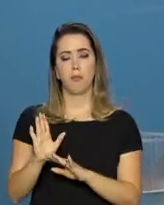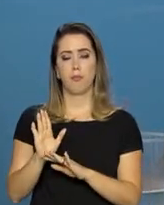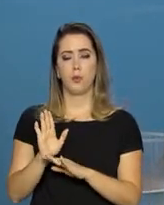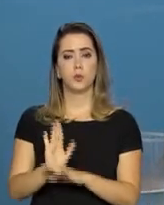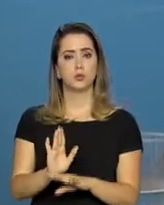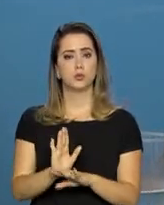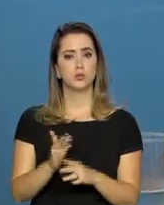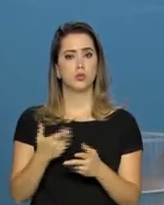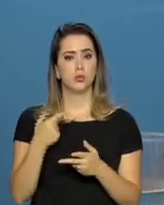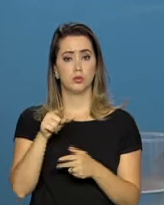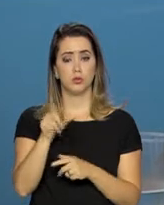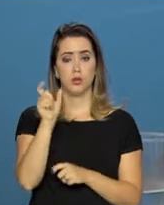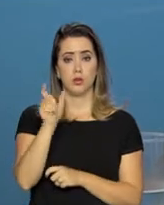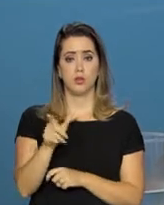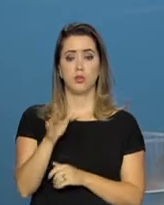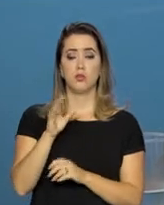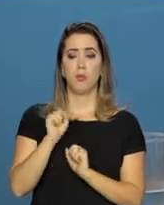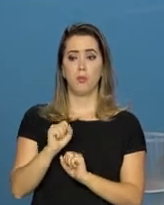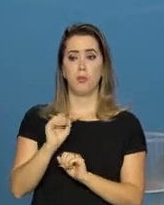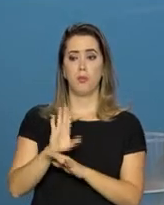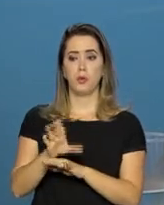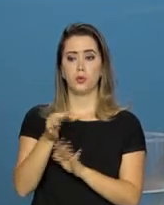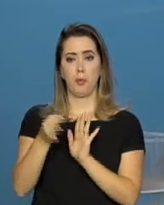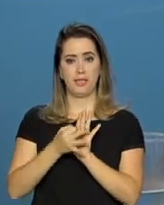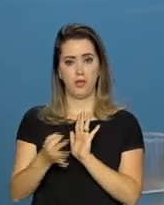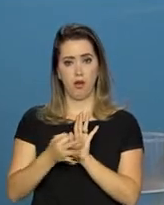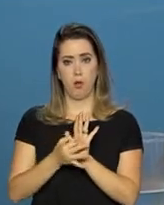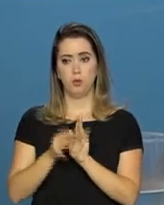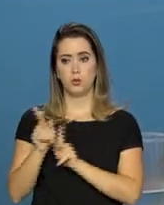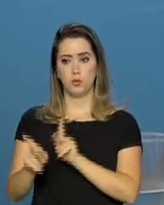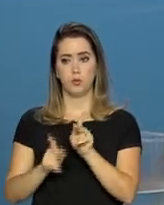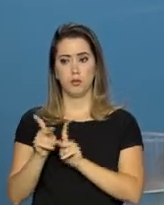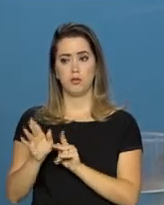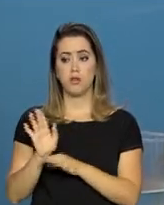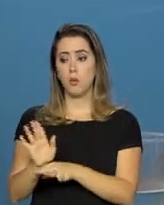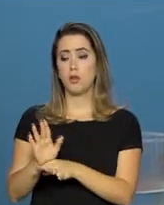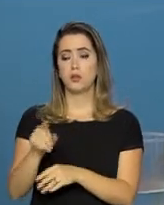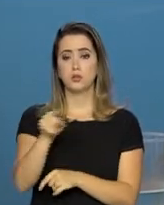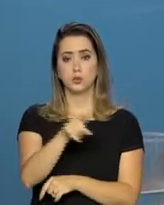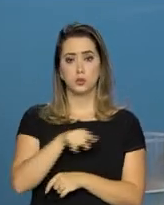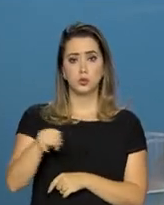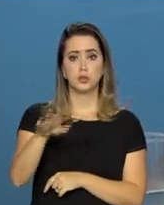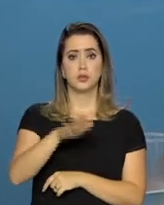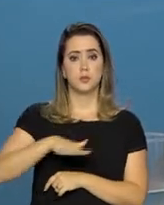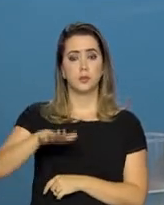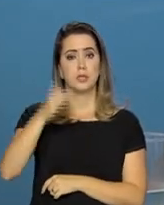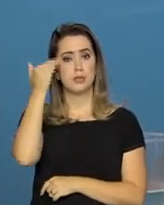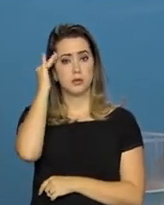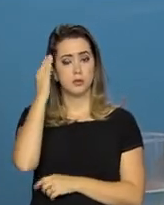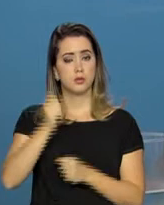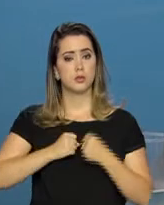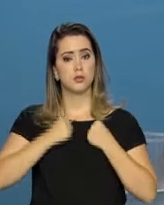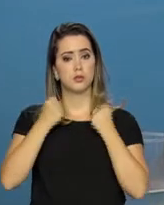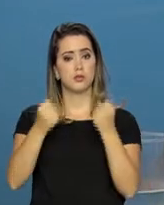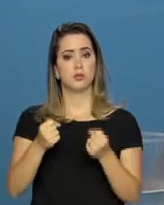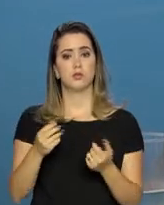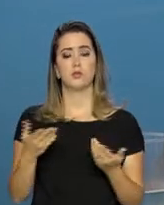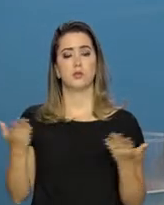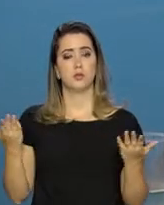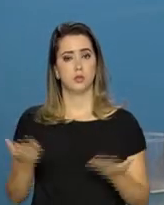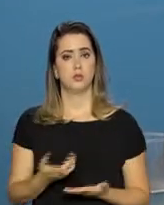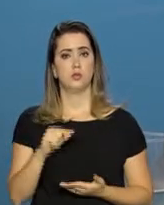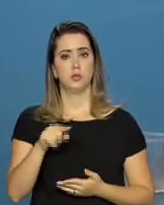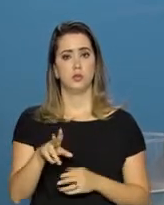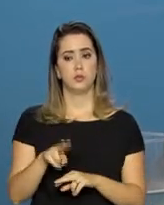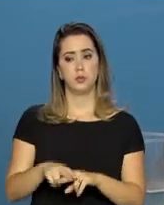e que tem voz com a opinião pública que essa mesma população entenda o esforço que se está fazendo em